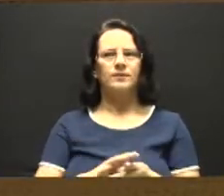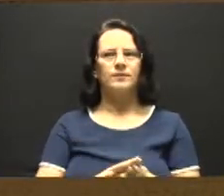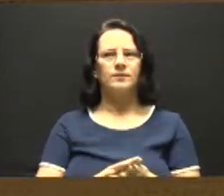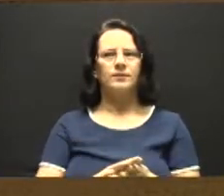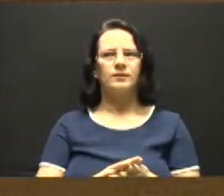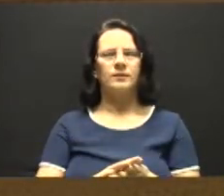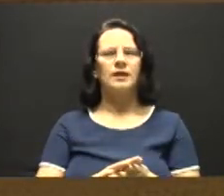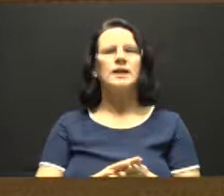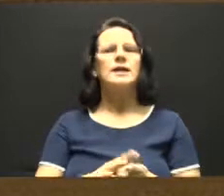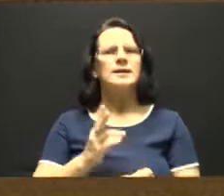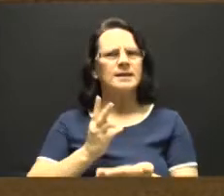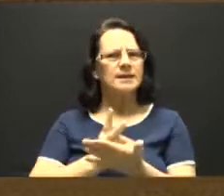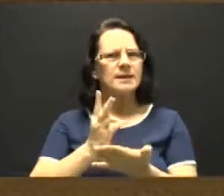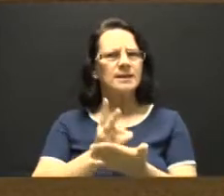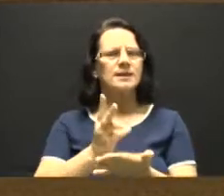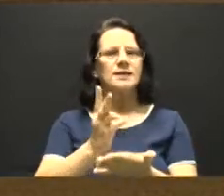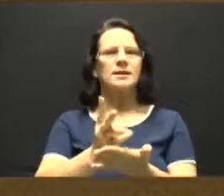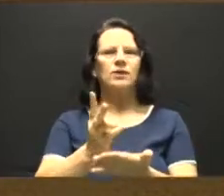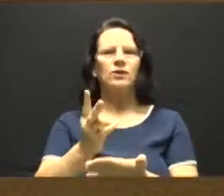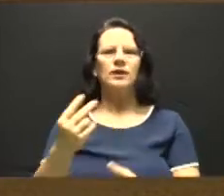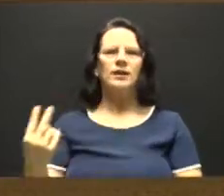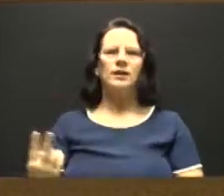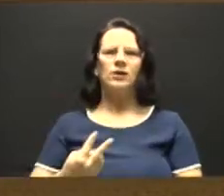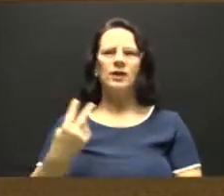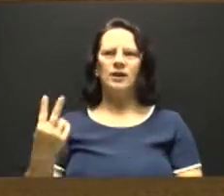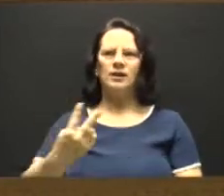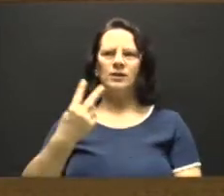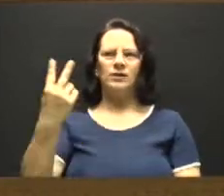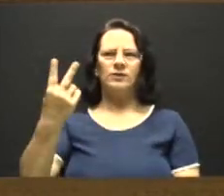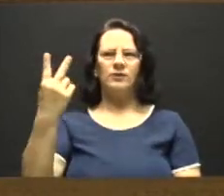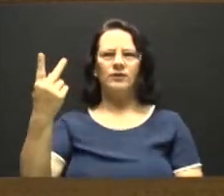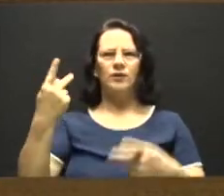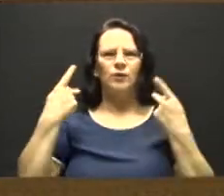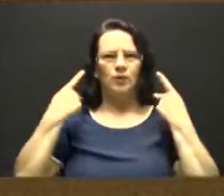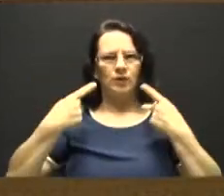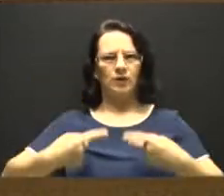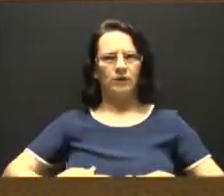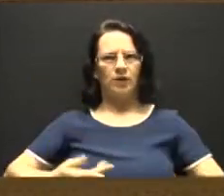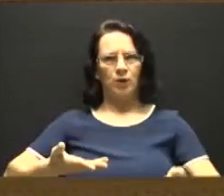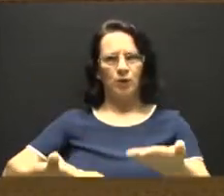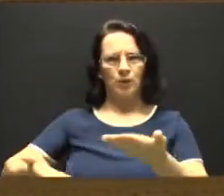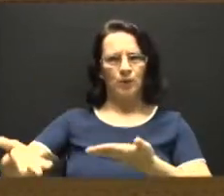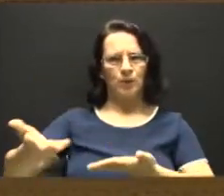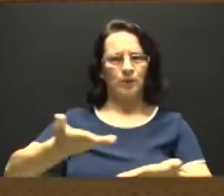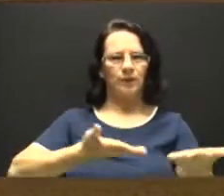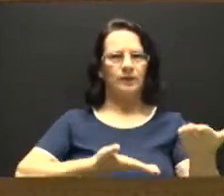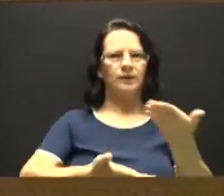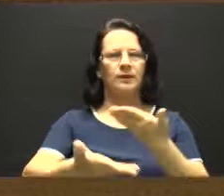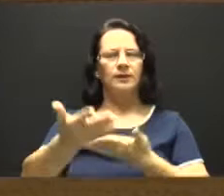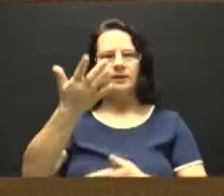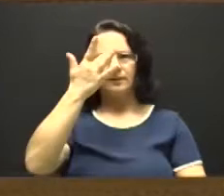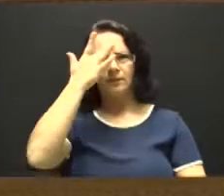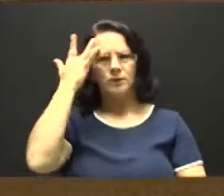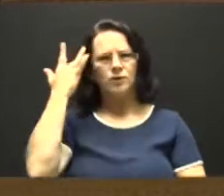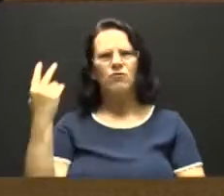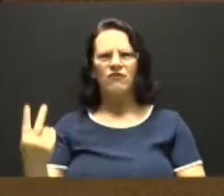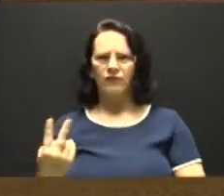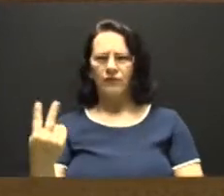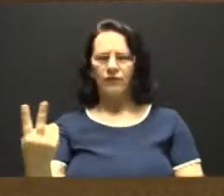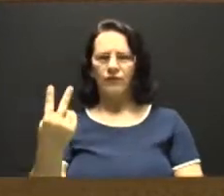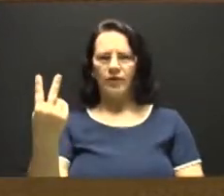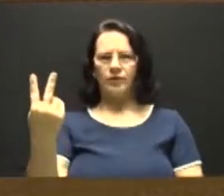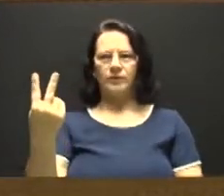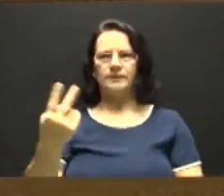tônica da valorização do humano da valorização do outro da pessoa isso me preocupa tanto